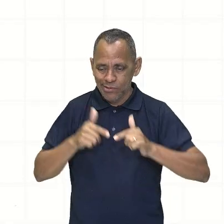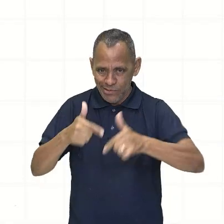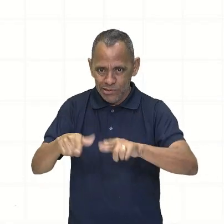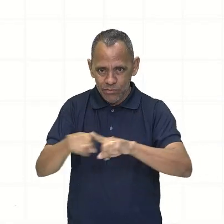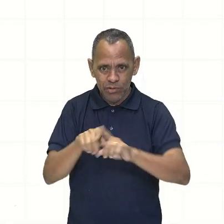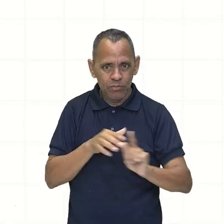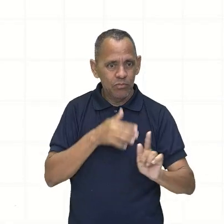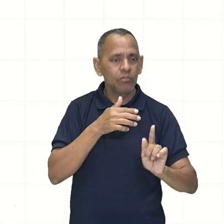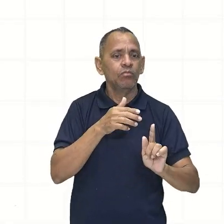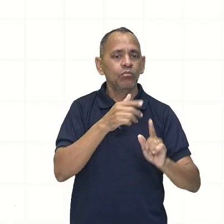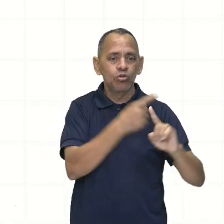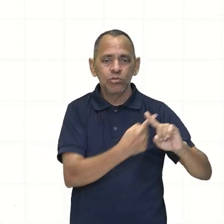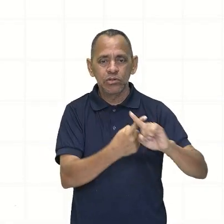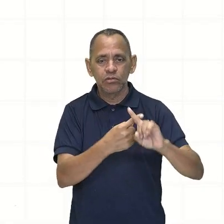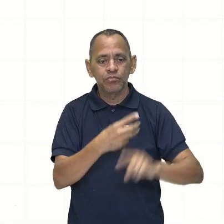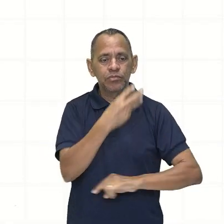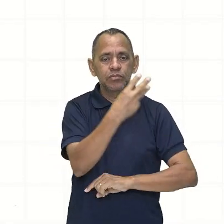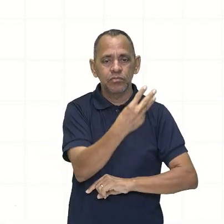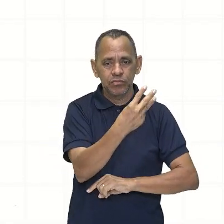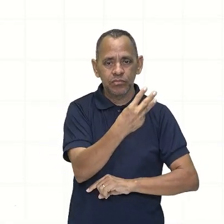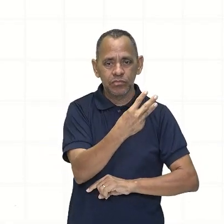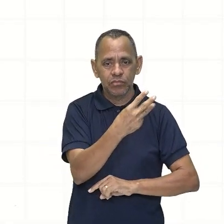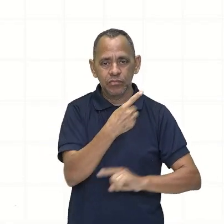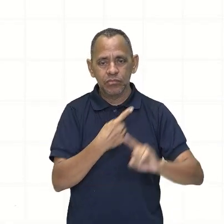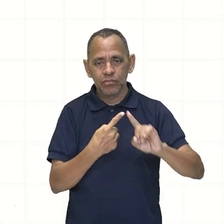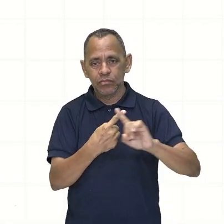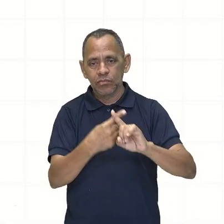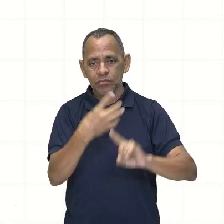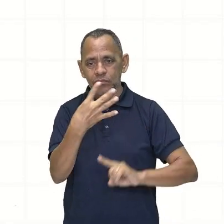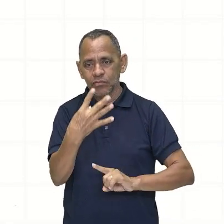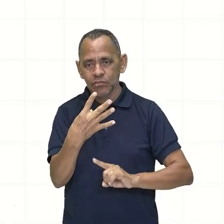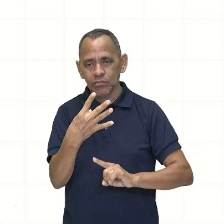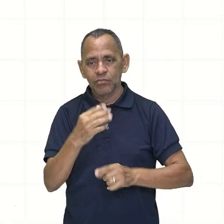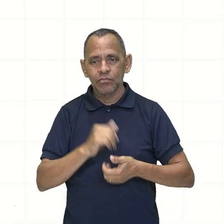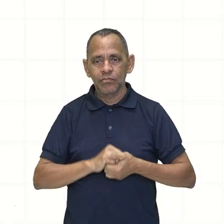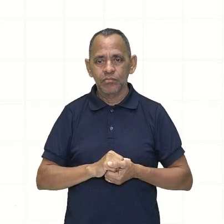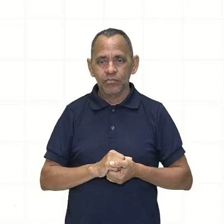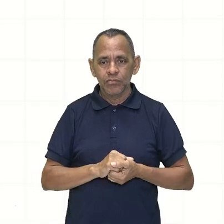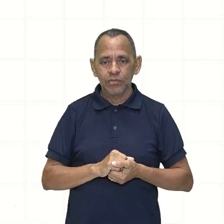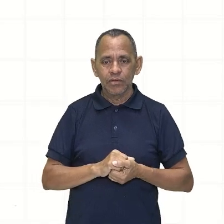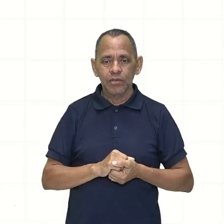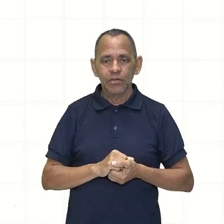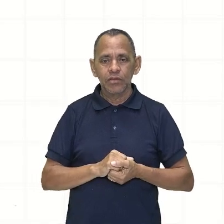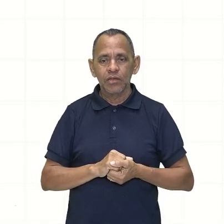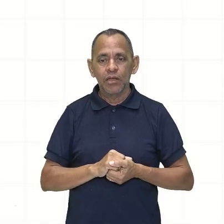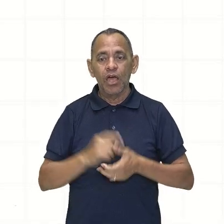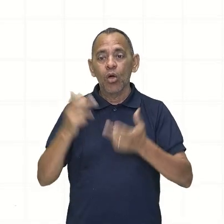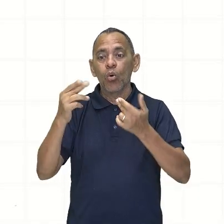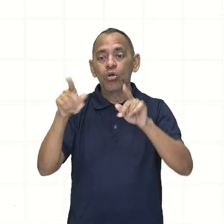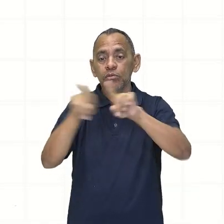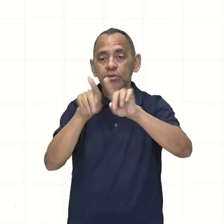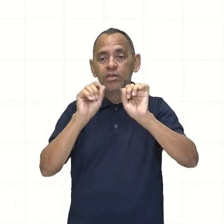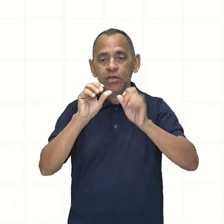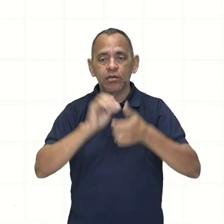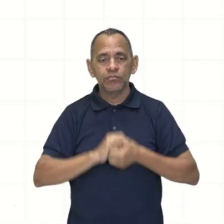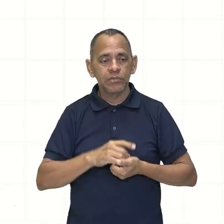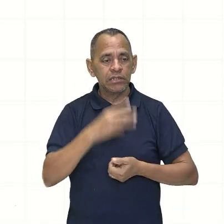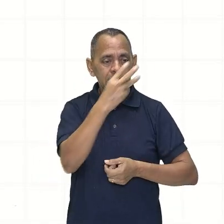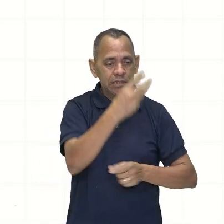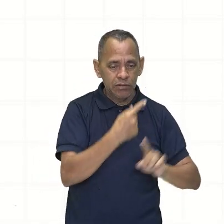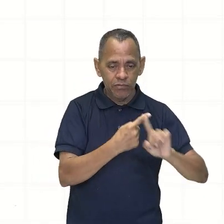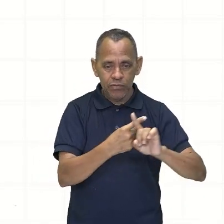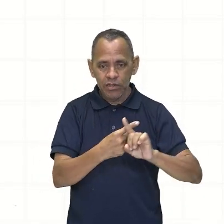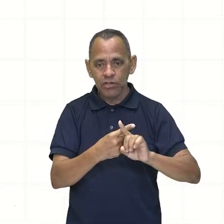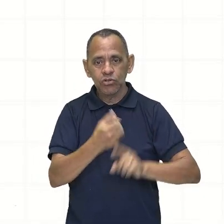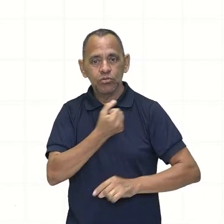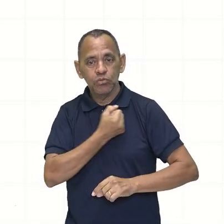por exemplo, 3 vezes 4 é 3 vezes o número 4,